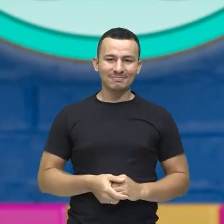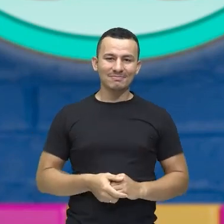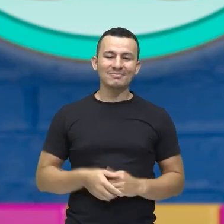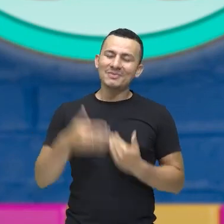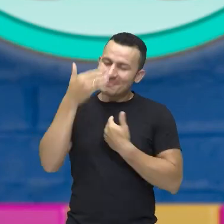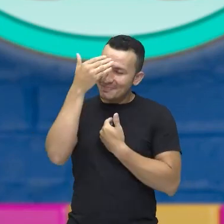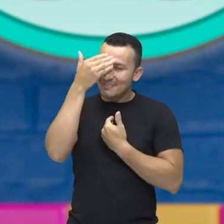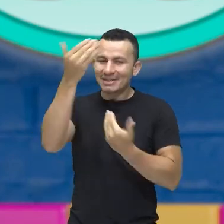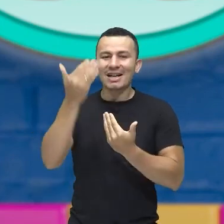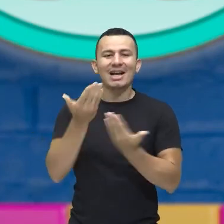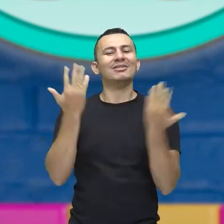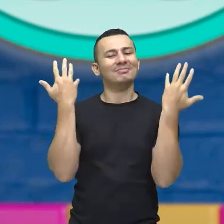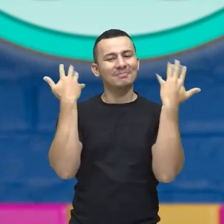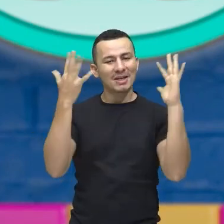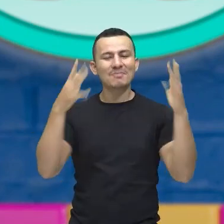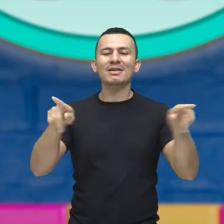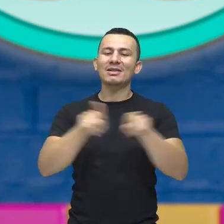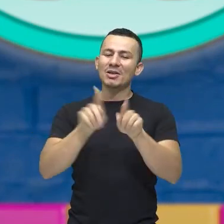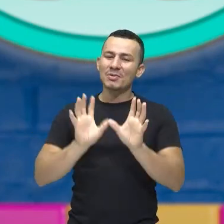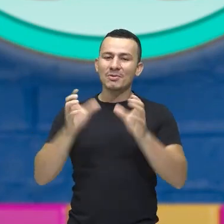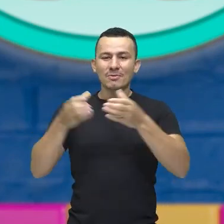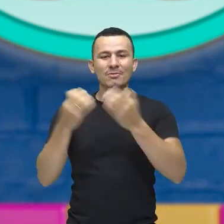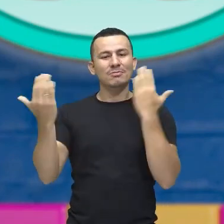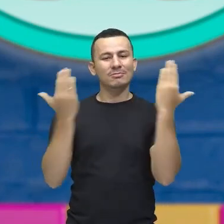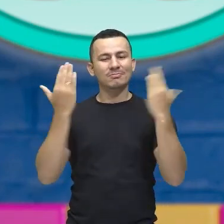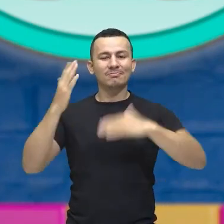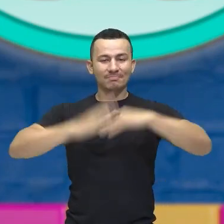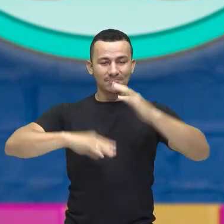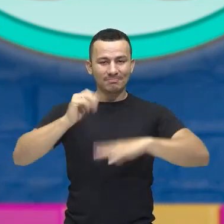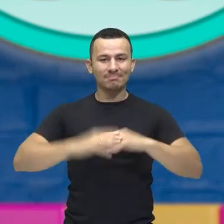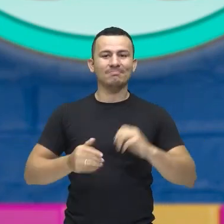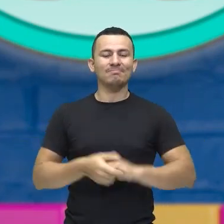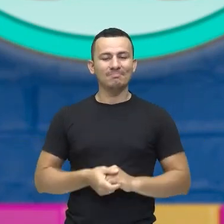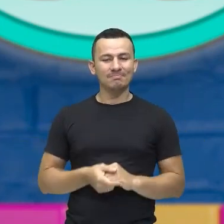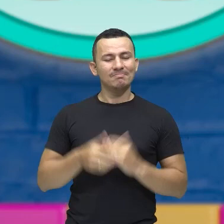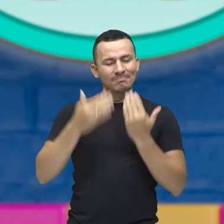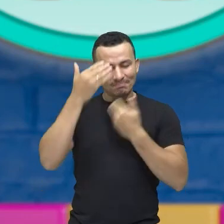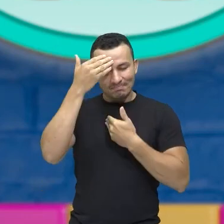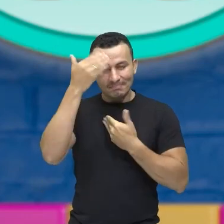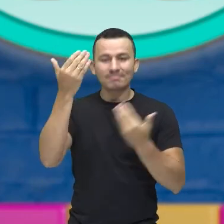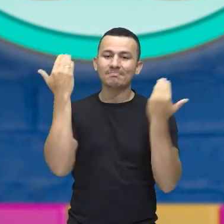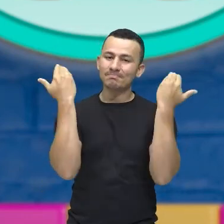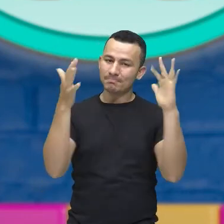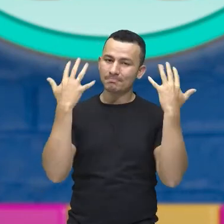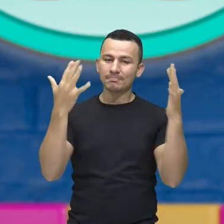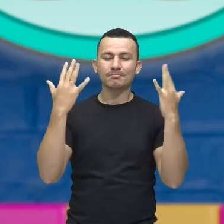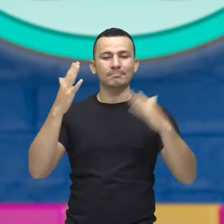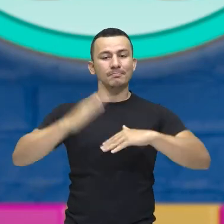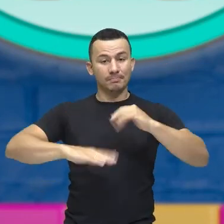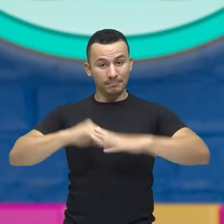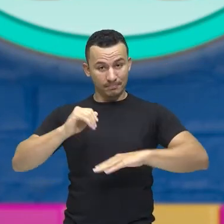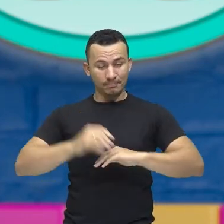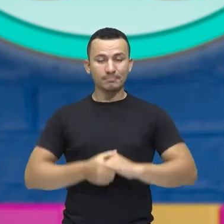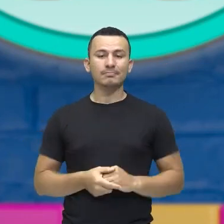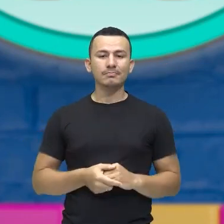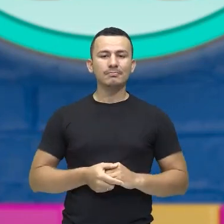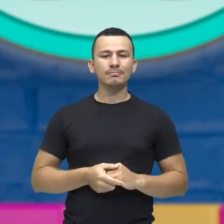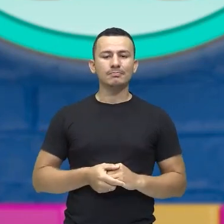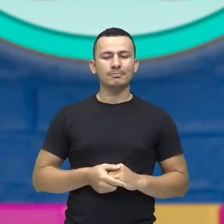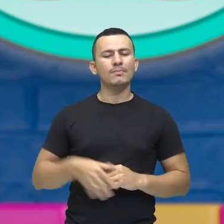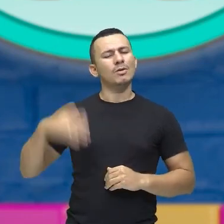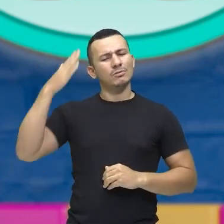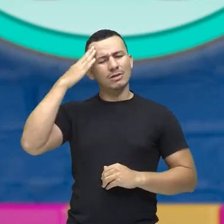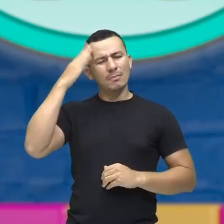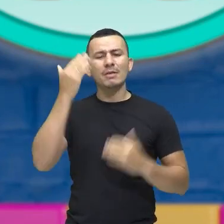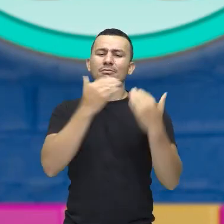eu agradeço, parabenizo os meus colegas, agradeço os seus parabéns, parabenizo os meus colegas profissionais também. A gente sabe qual é a